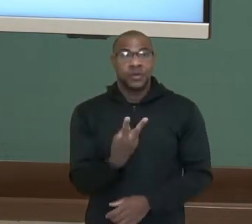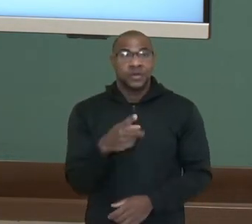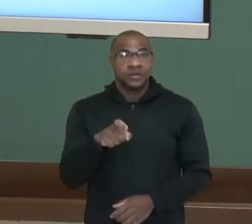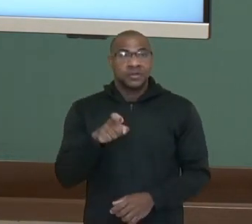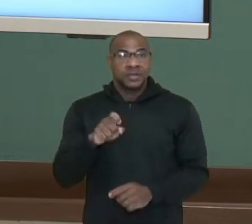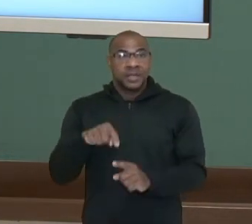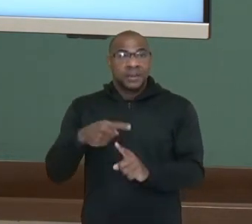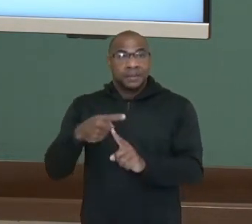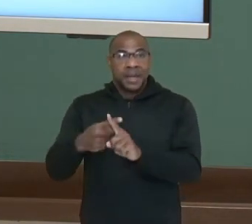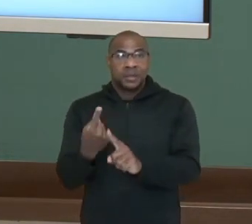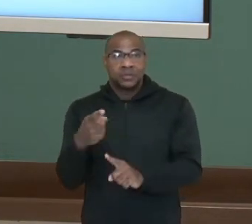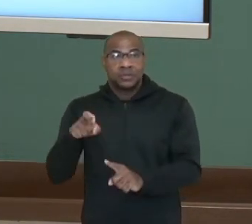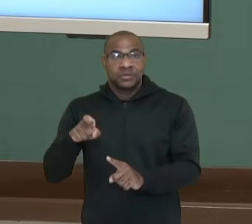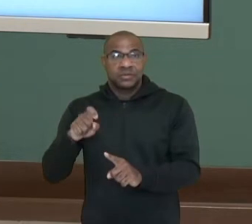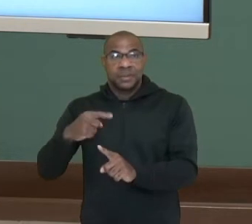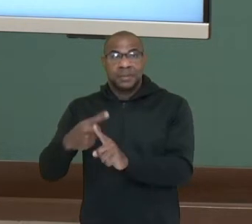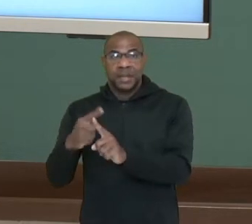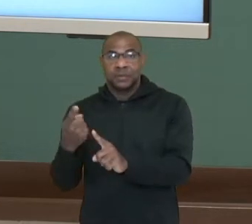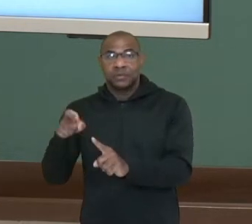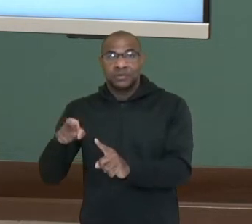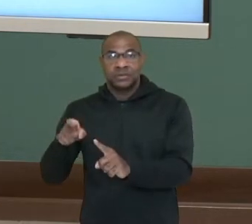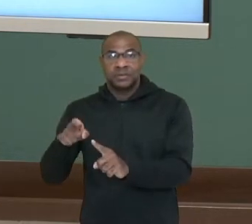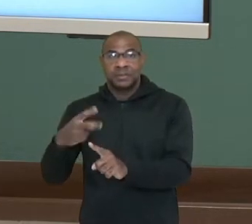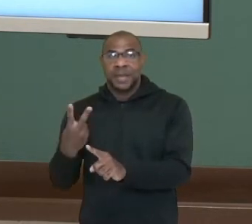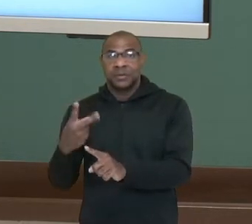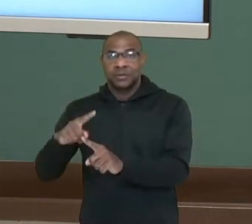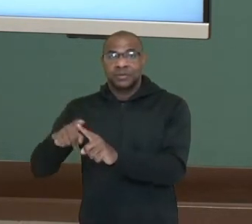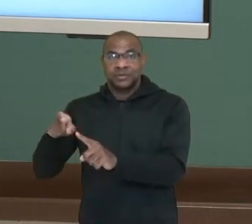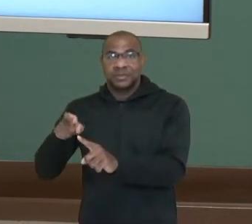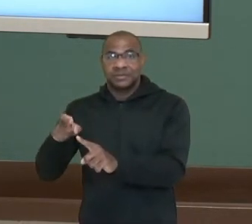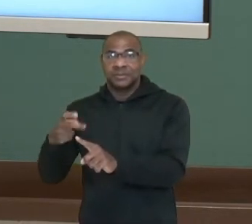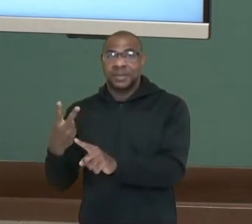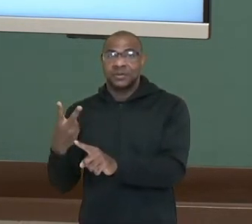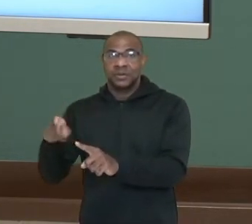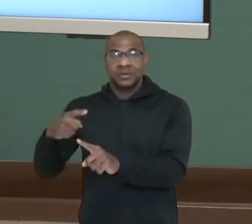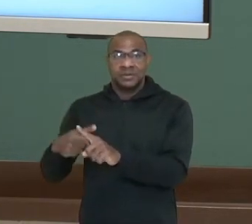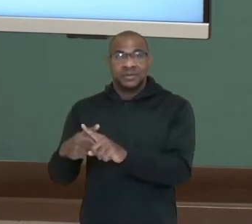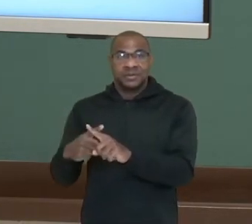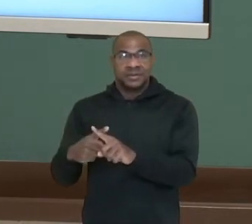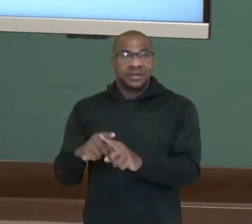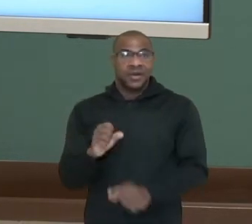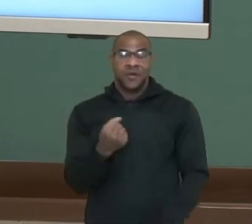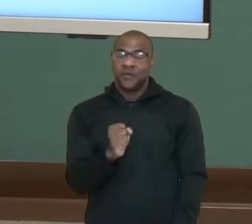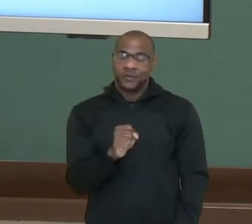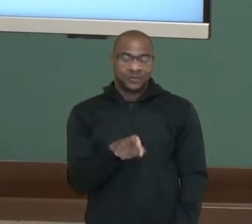2x mais 1x mais 1x mais 2x mais 2x, 8x.